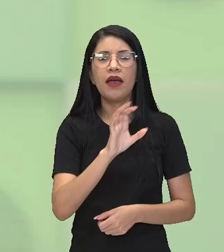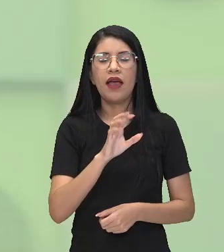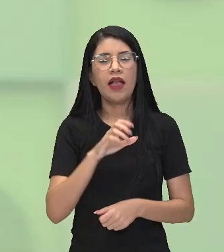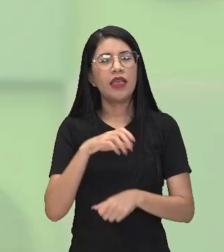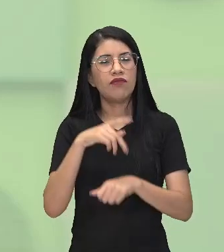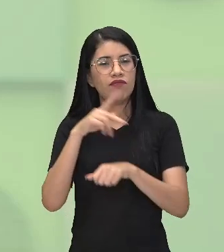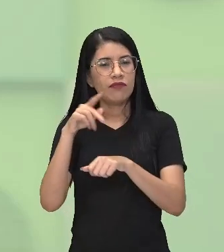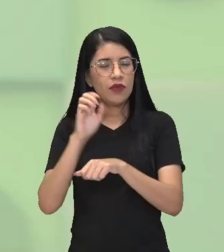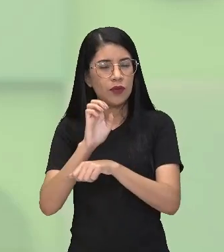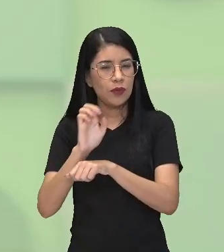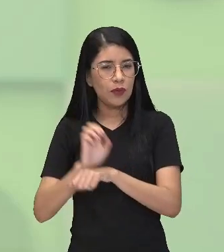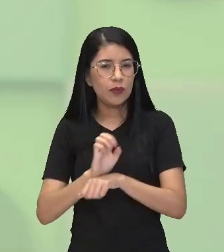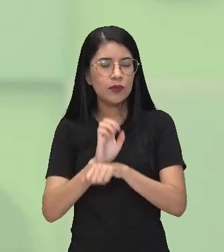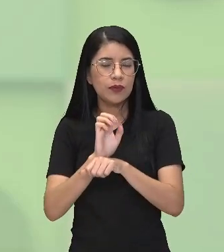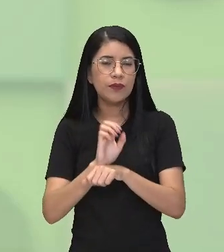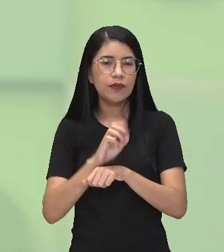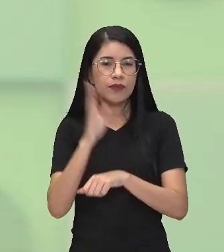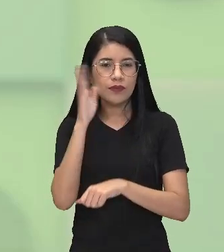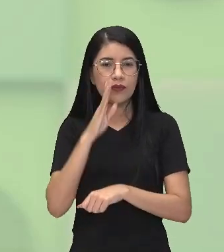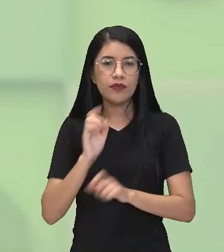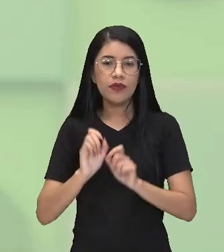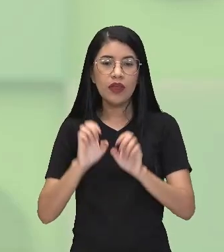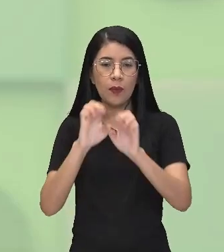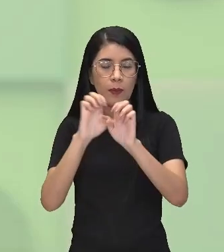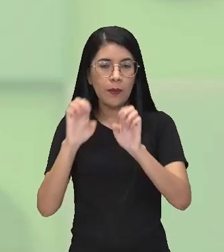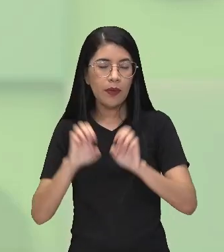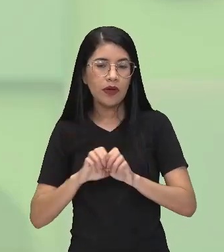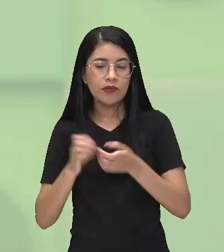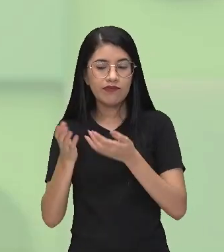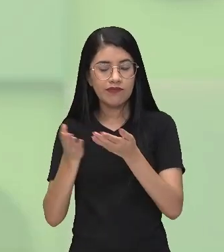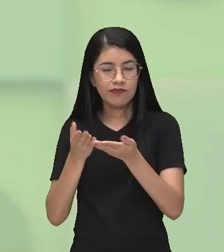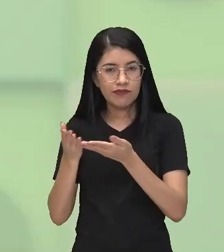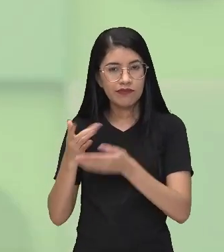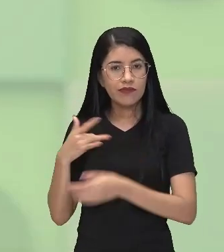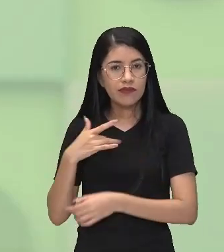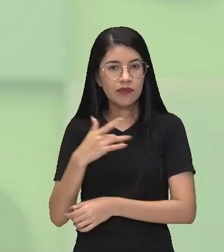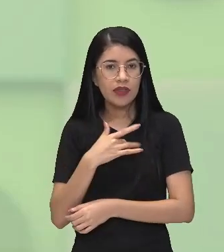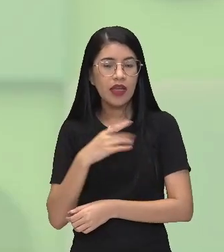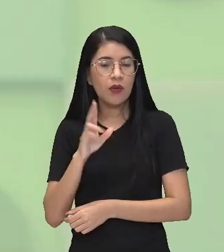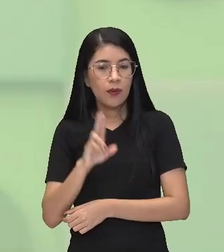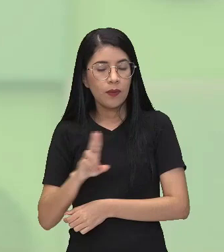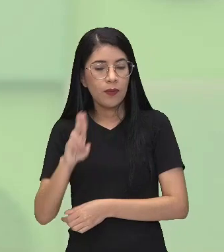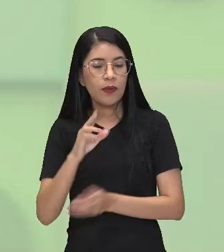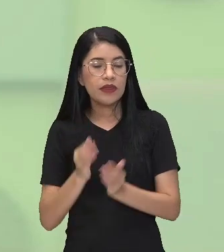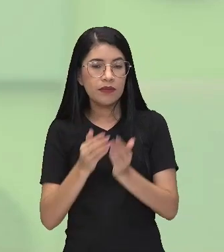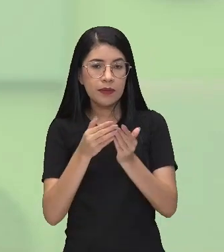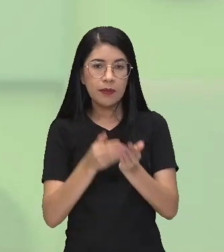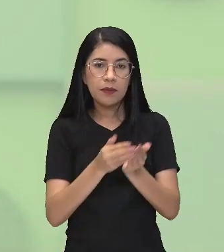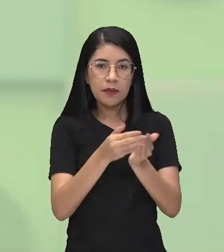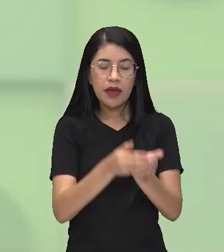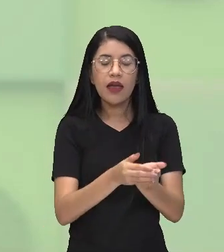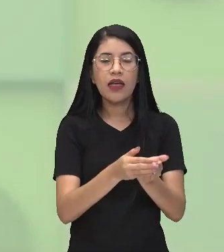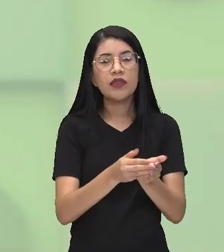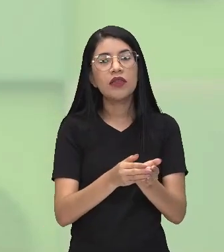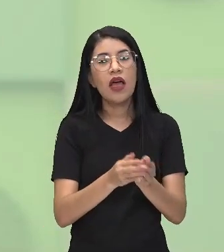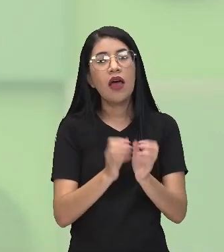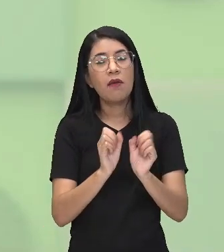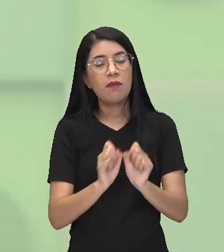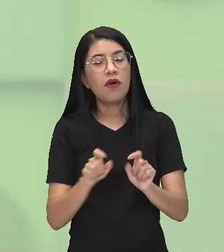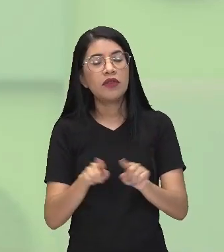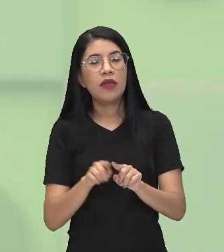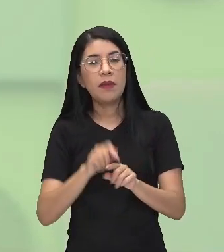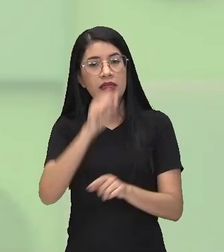a infraestrutura de atendimento de saúde por barcos, né? Barcos que podem ser da prefeitura